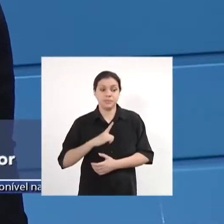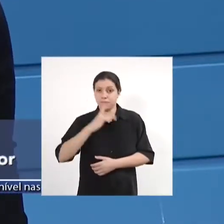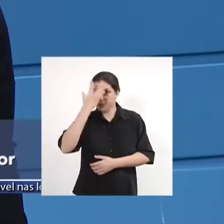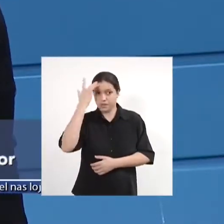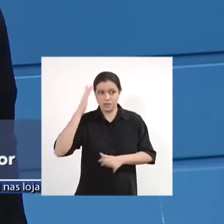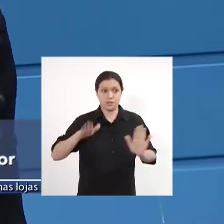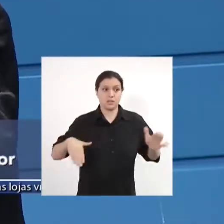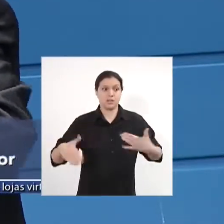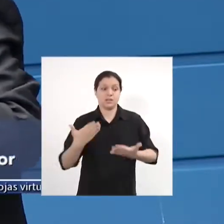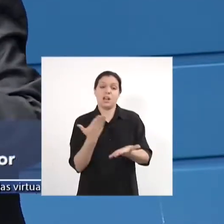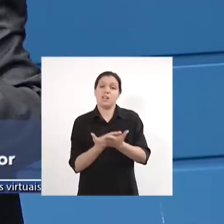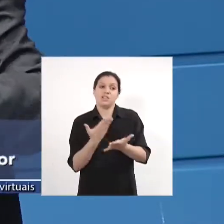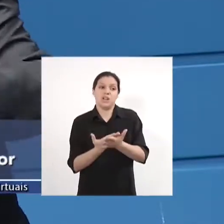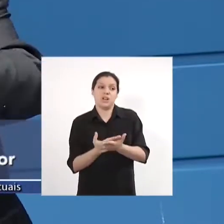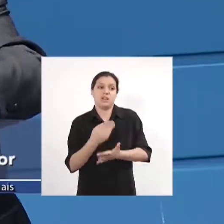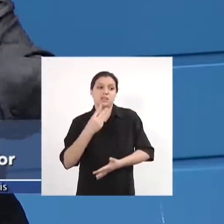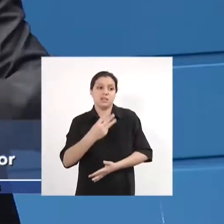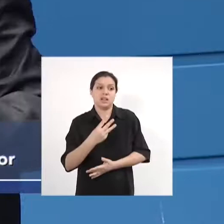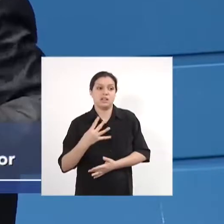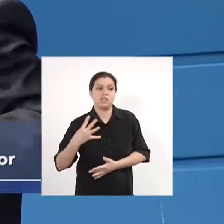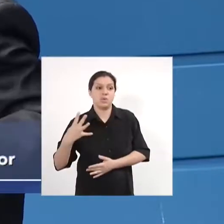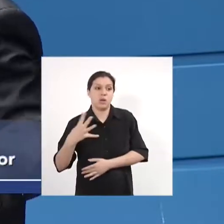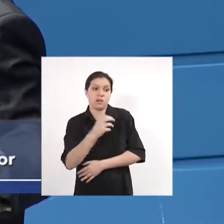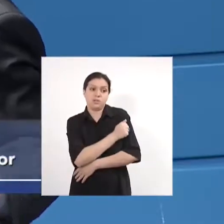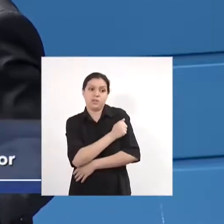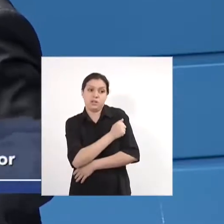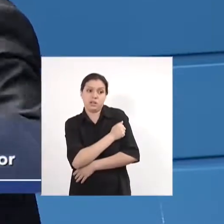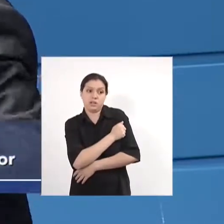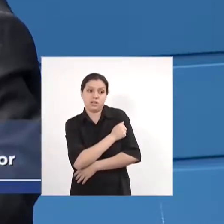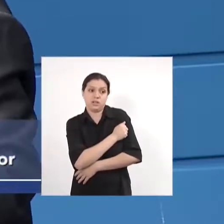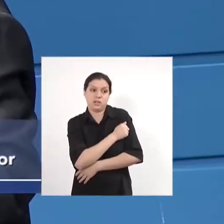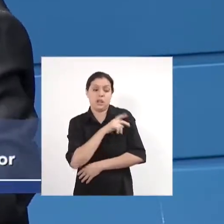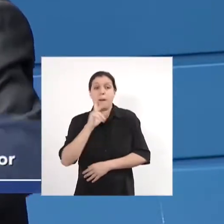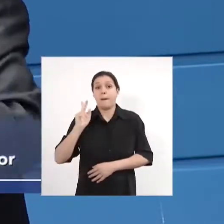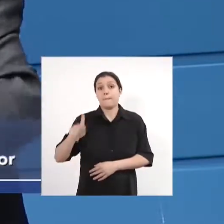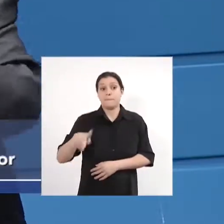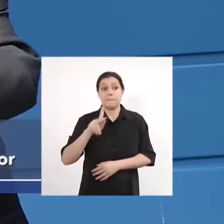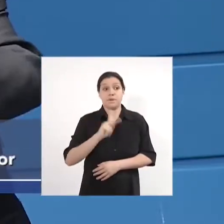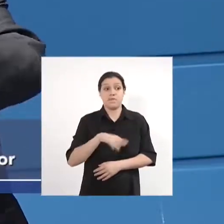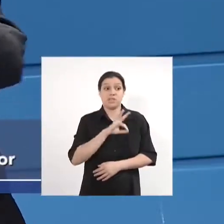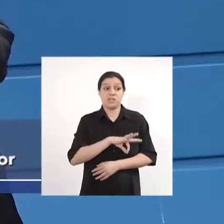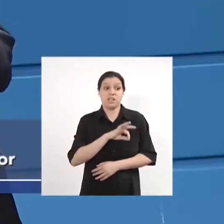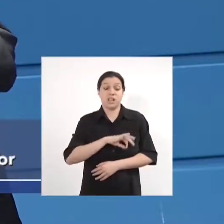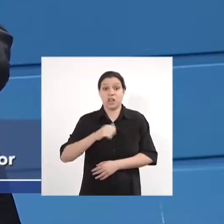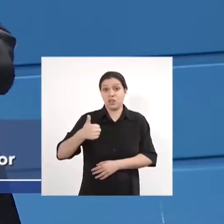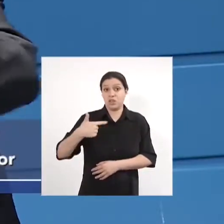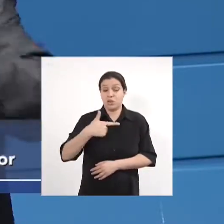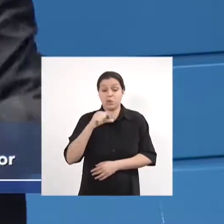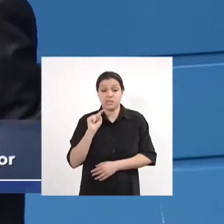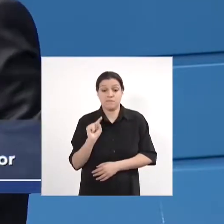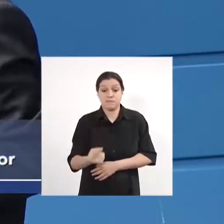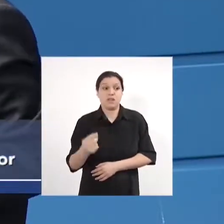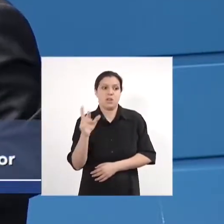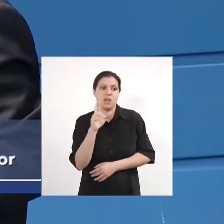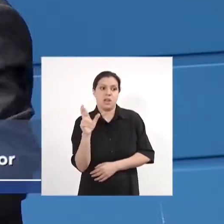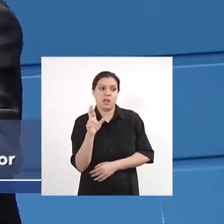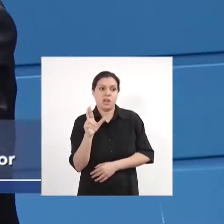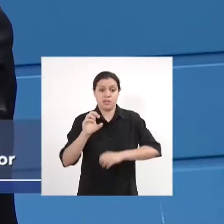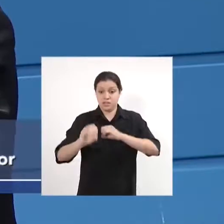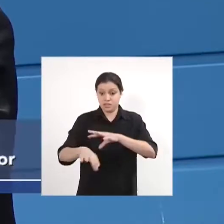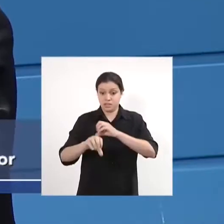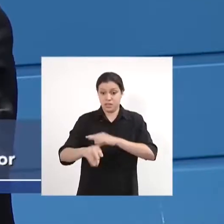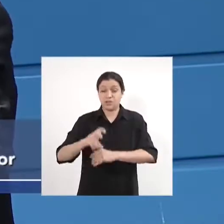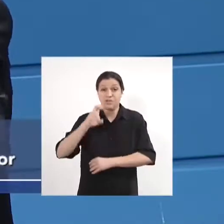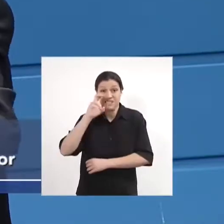aula, 3, 4 alunos, com um professor que recebe R$12.000 por mês, dando aula para 5 alunos de filosofia.